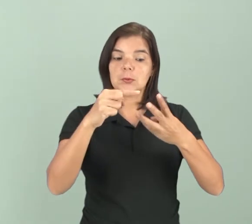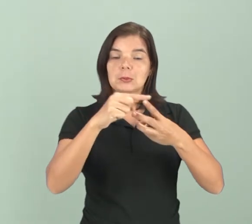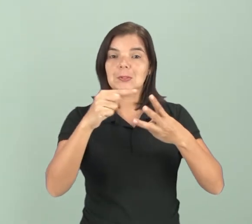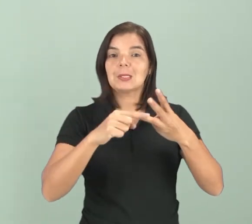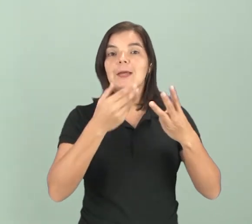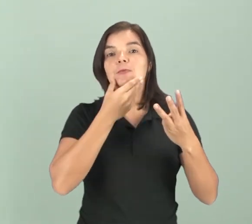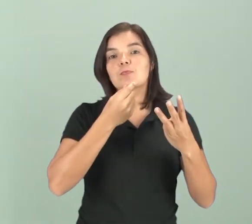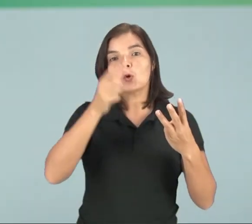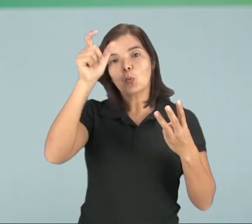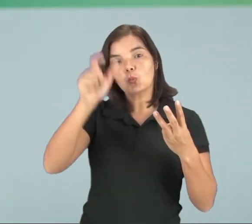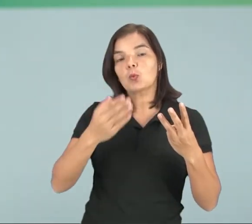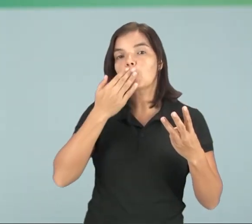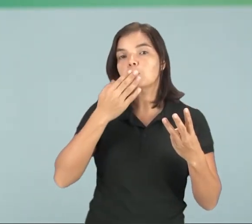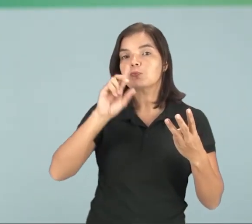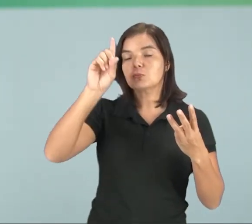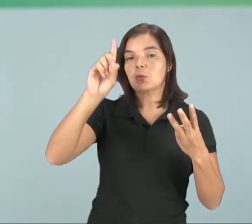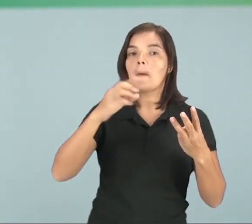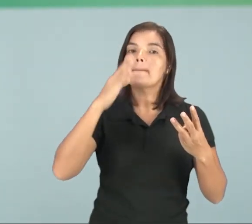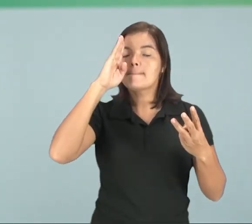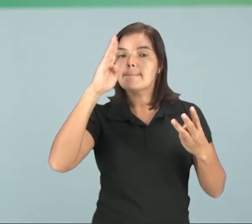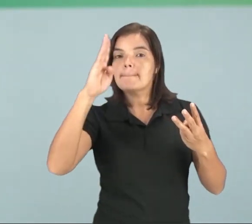árbitros, um principal e 2